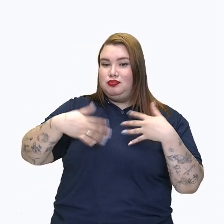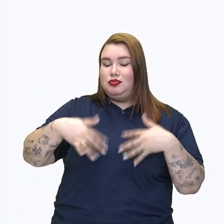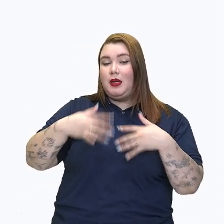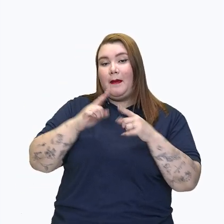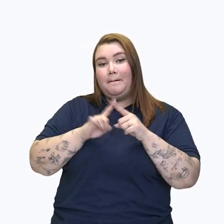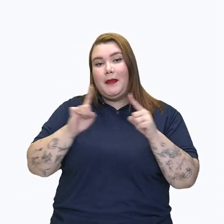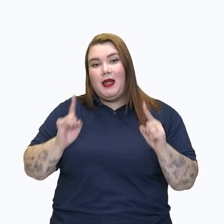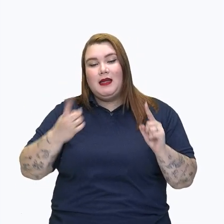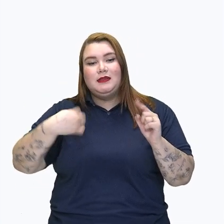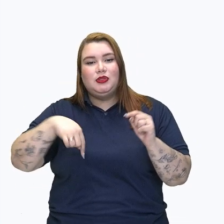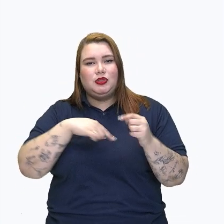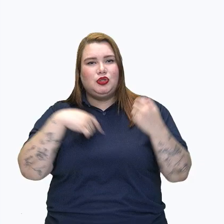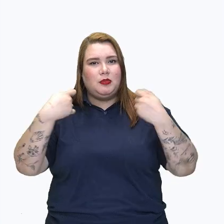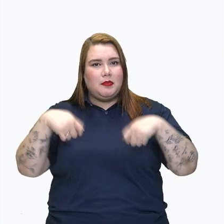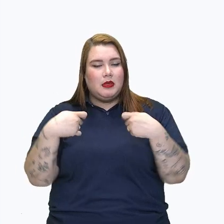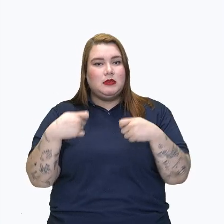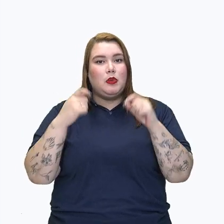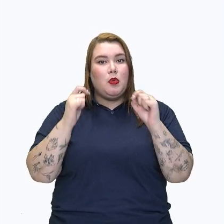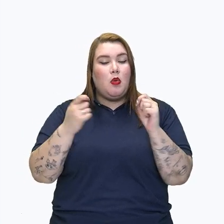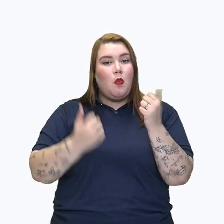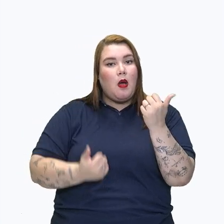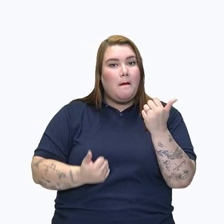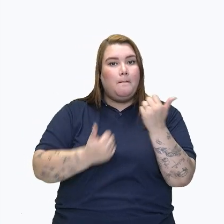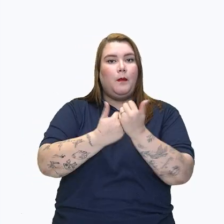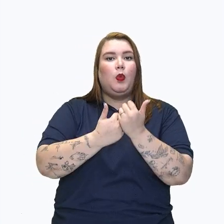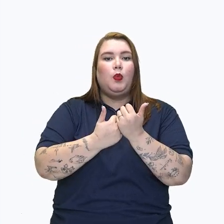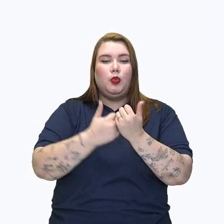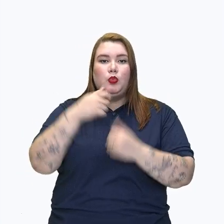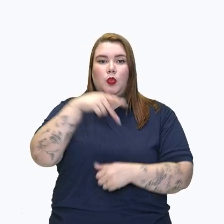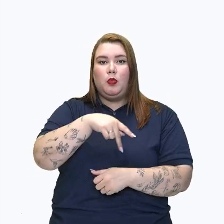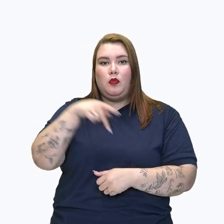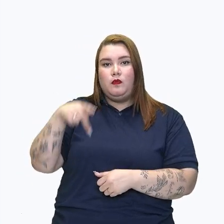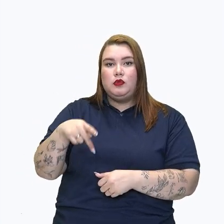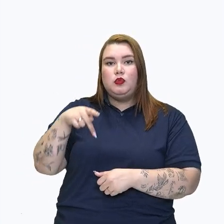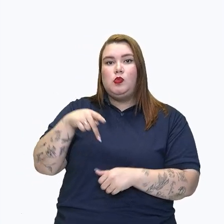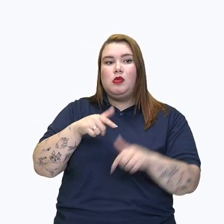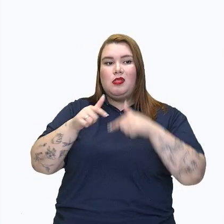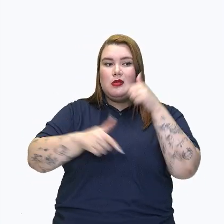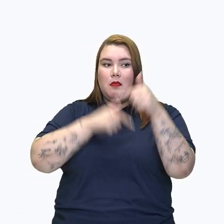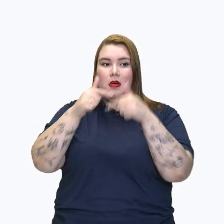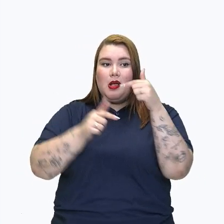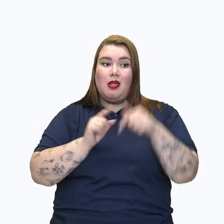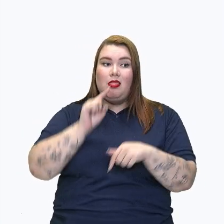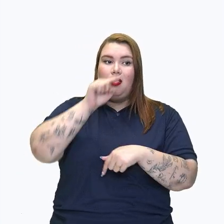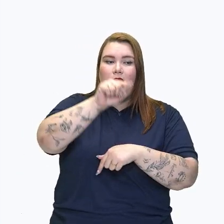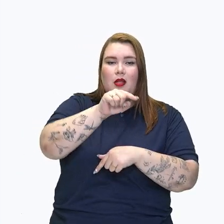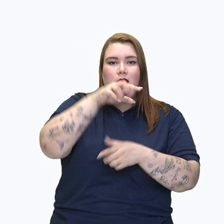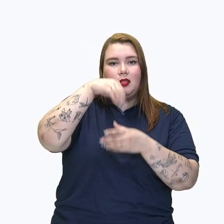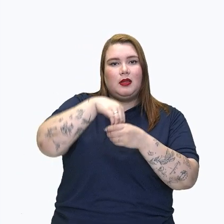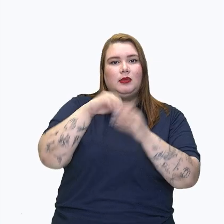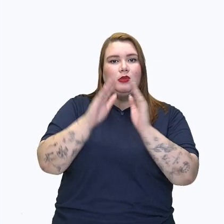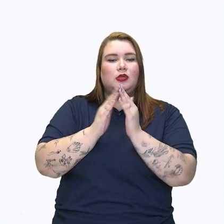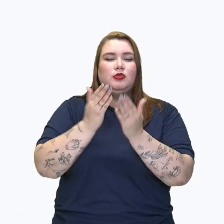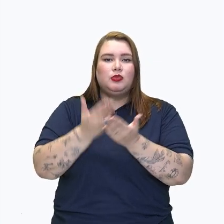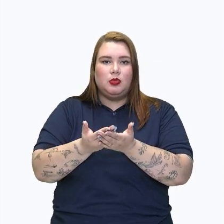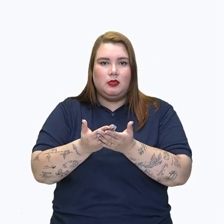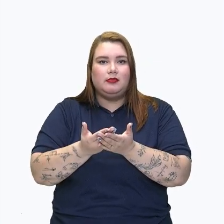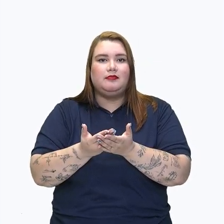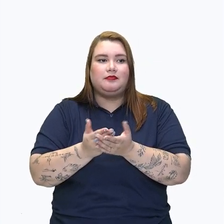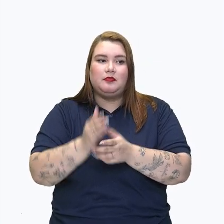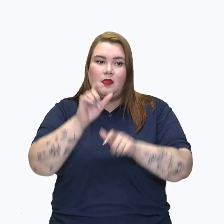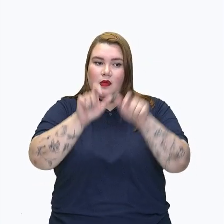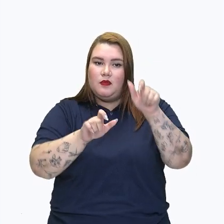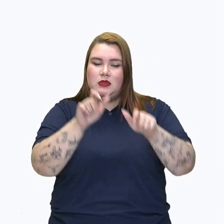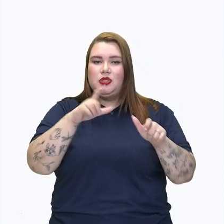a gente precisa da participação, da colaboração do professor presencial nesse sentido. São vocês que estão com os nossos estudantes